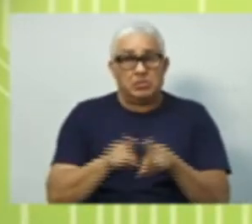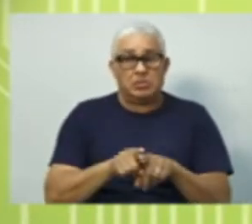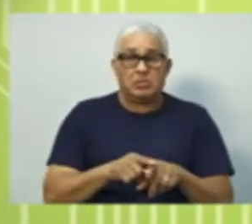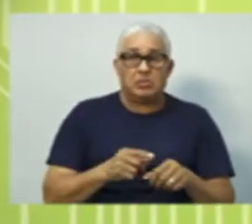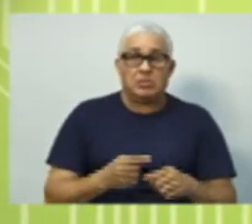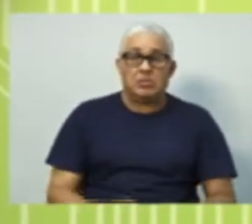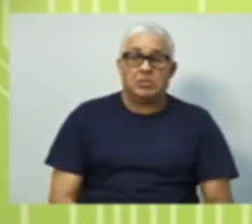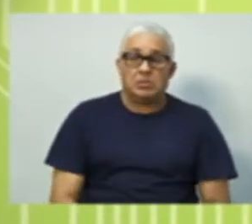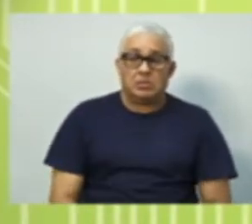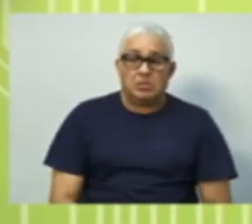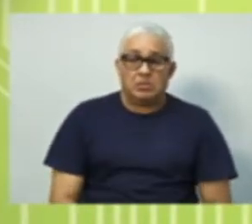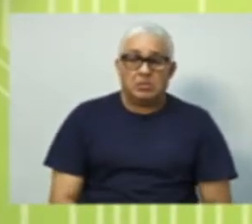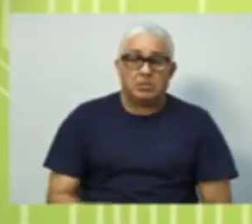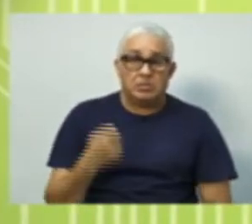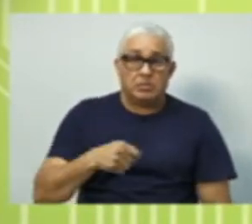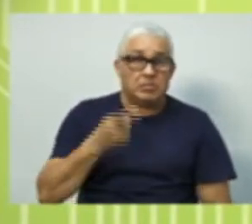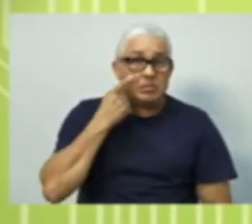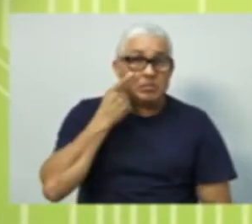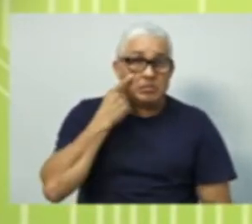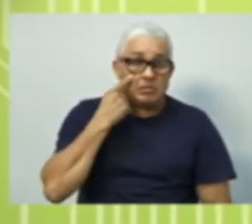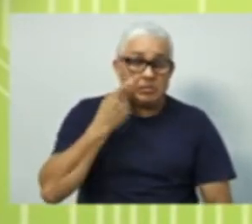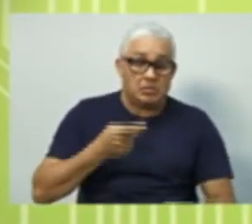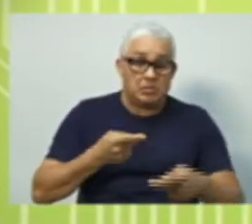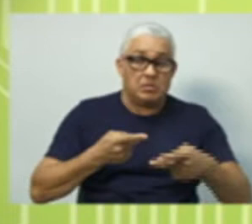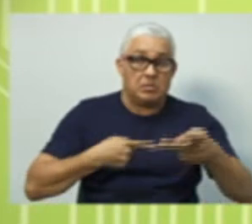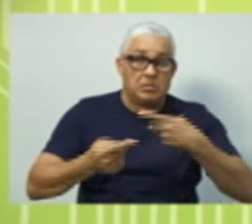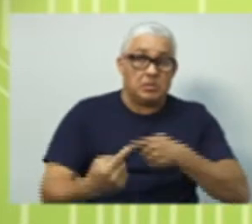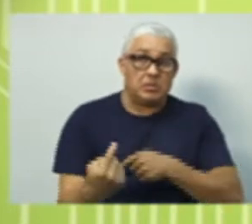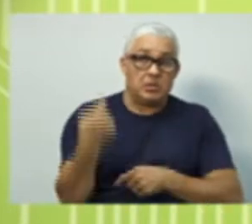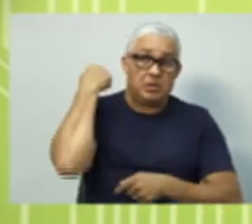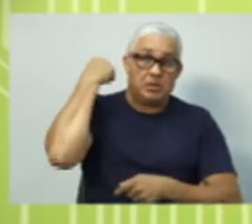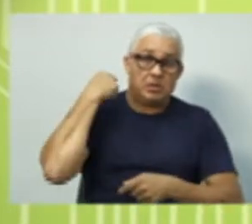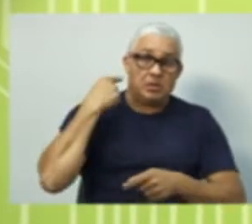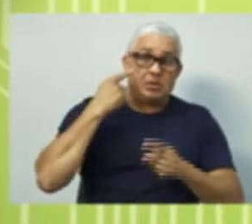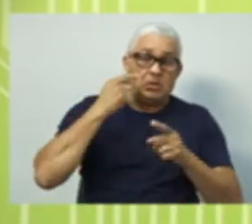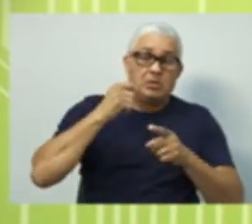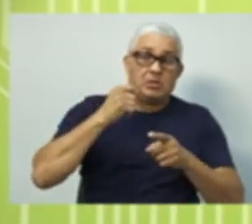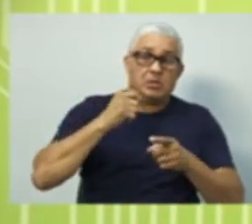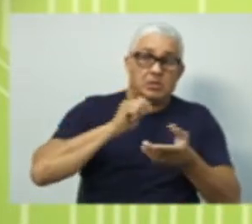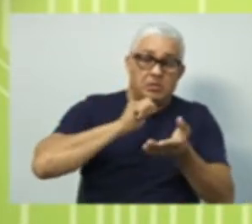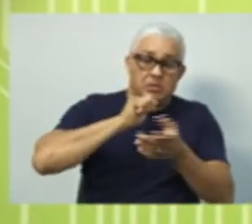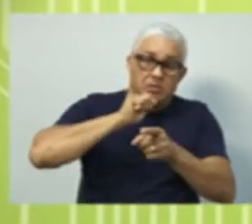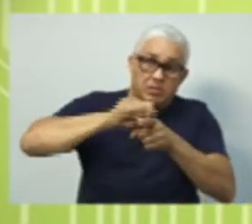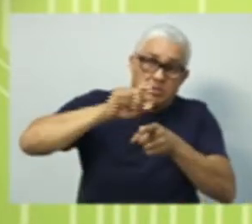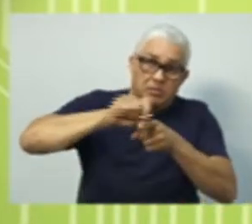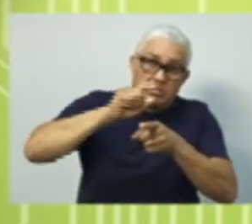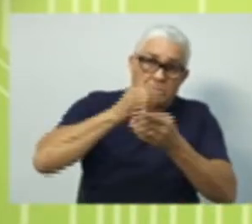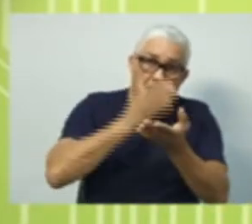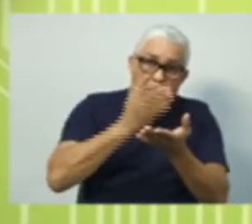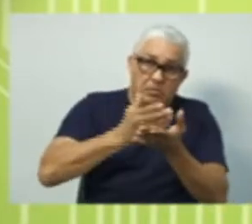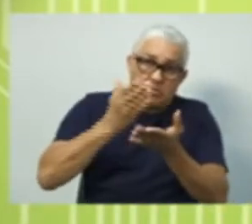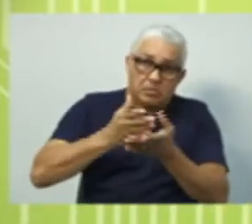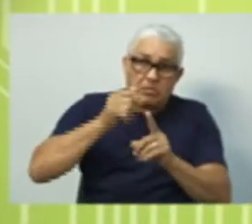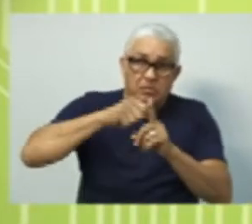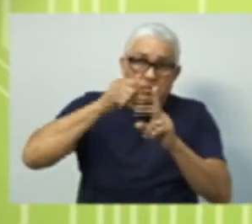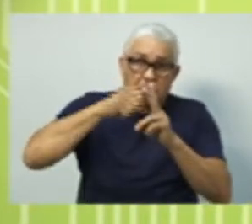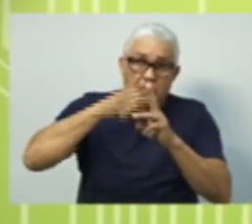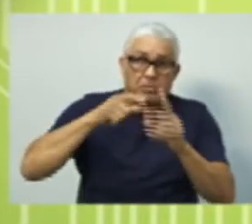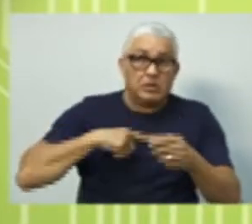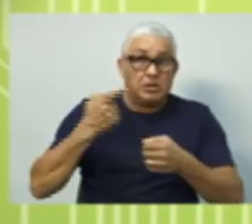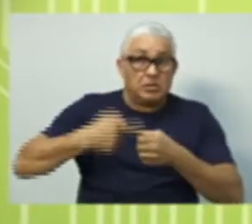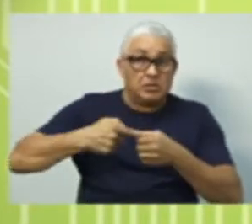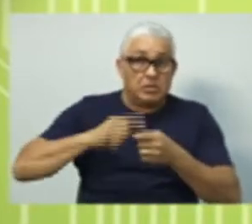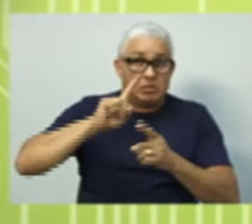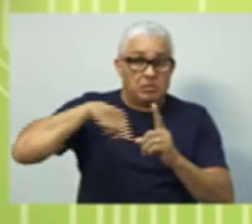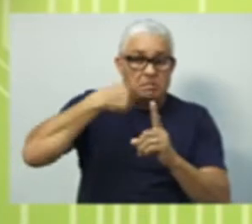pais, das mães, dos namorados. Na verdade, todos os dias são esses dias. Mas, evidentemente, o comércio tem sua jogada de estratégia, seu marketing, para fazer o